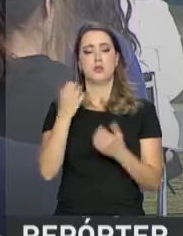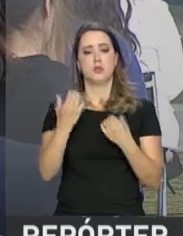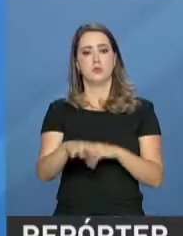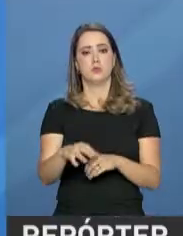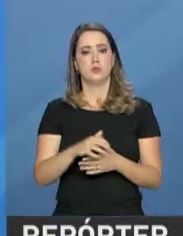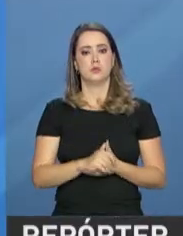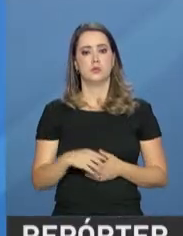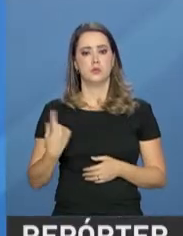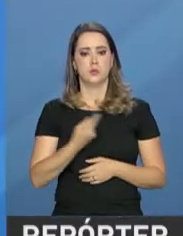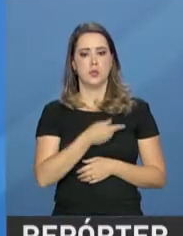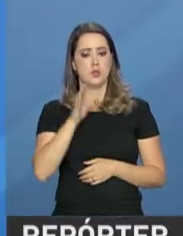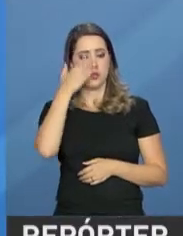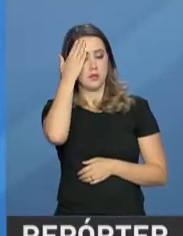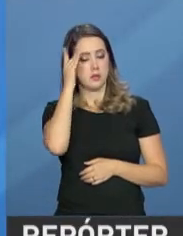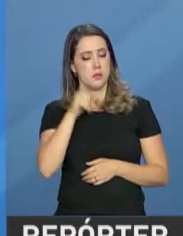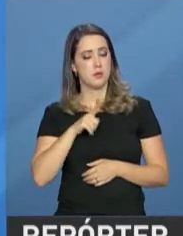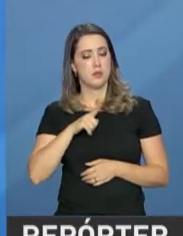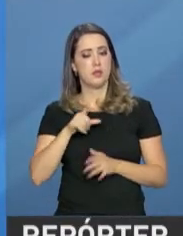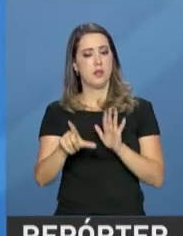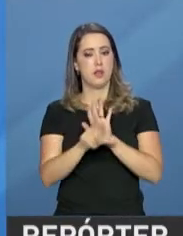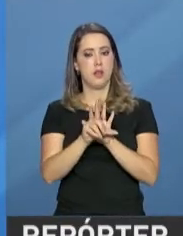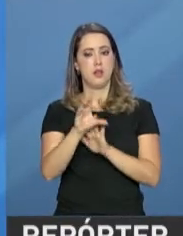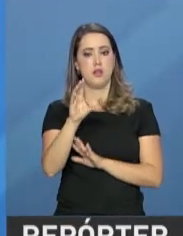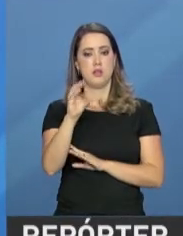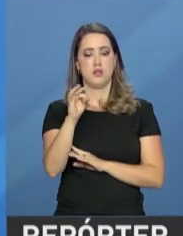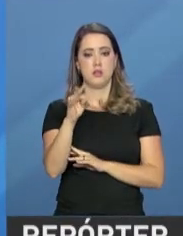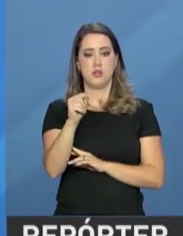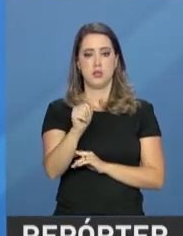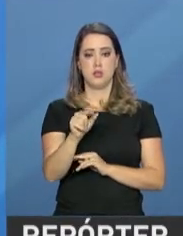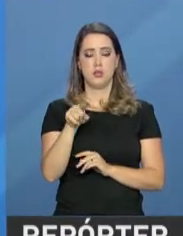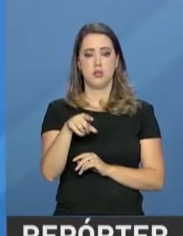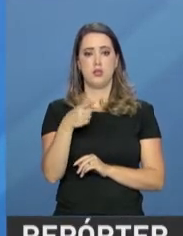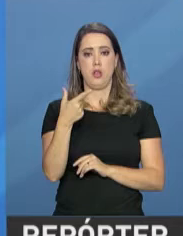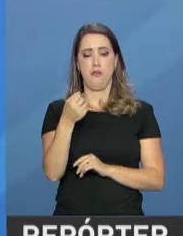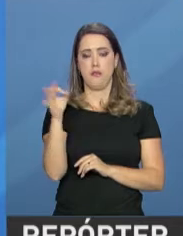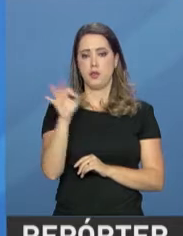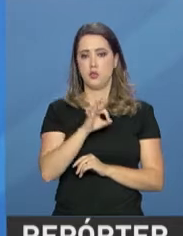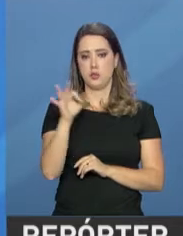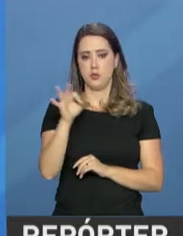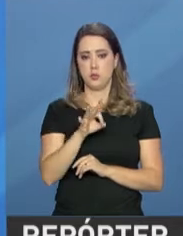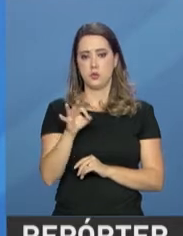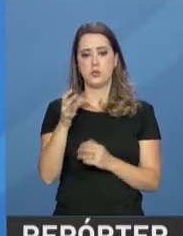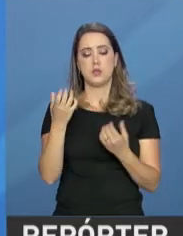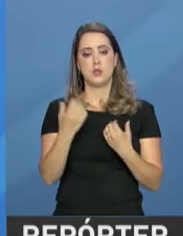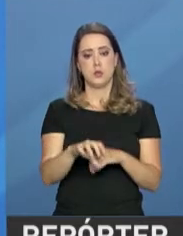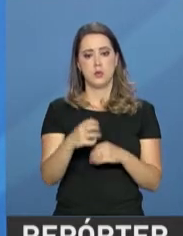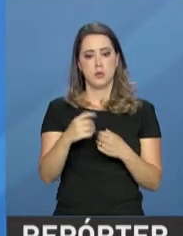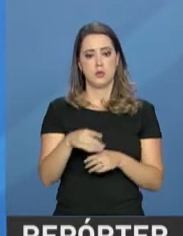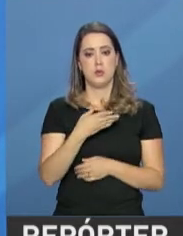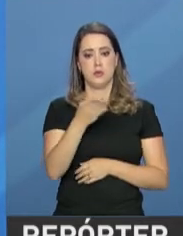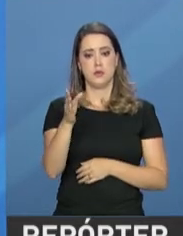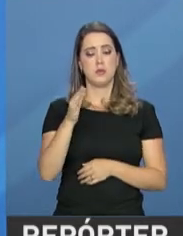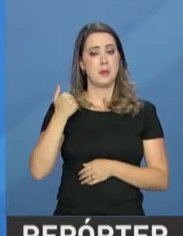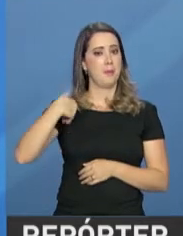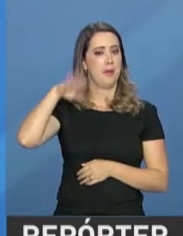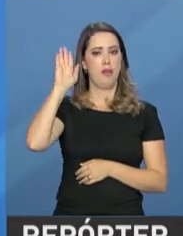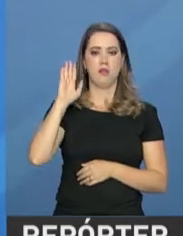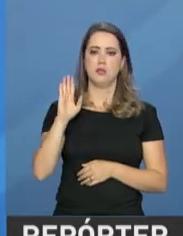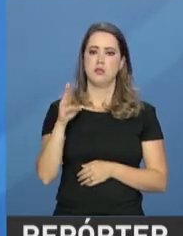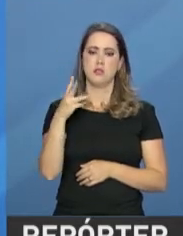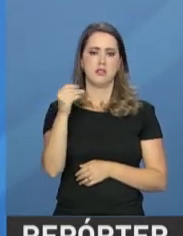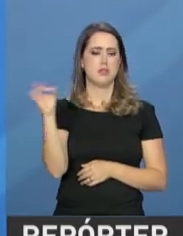públicos. Todos nós sabemos que existe a lei de cotas, que fixa 20%. Nos concursos públicos. Vossa Excelência foi além e fixou